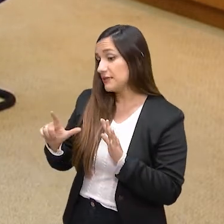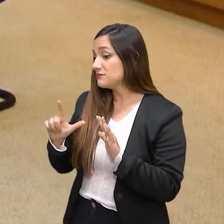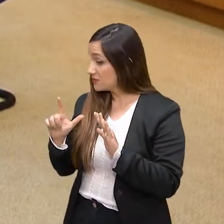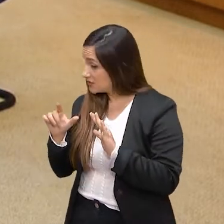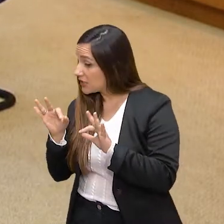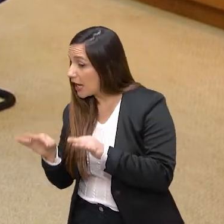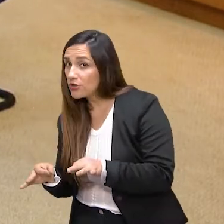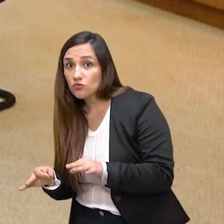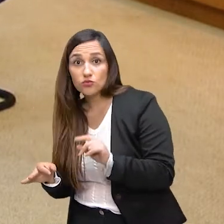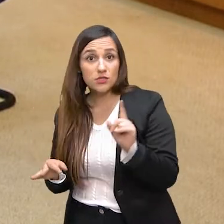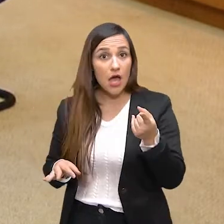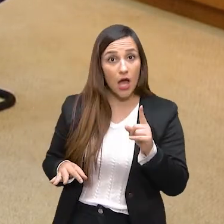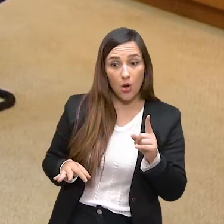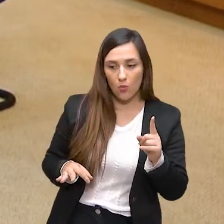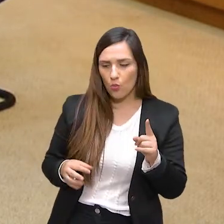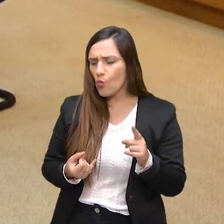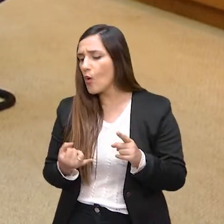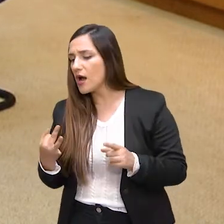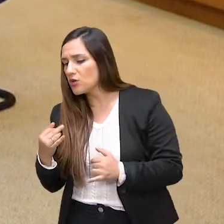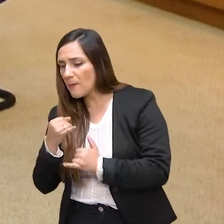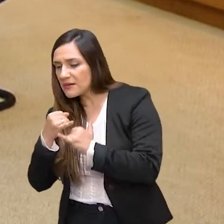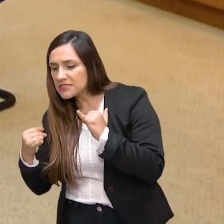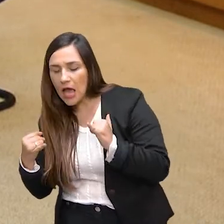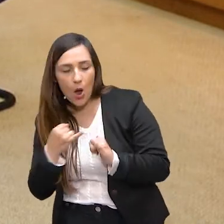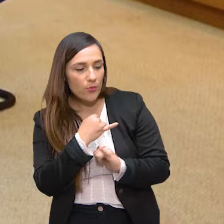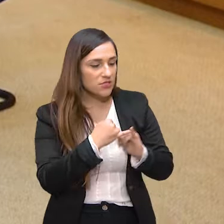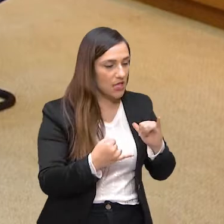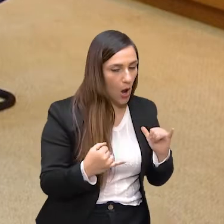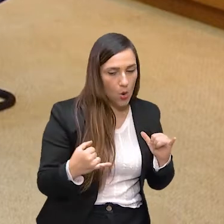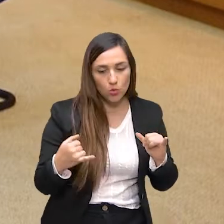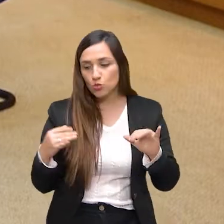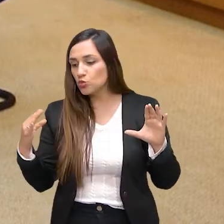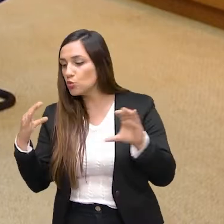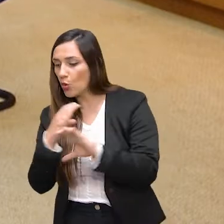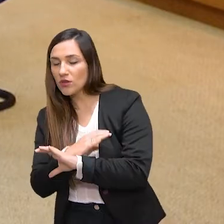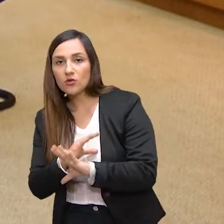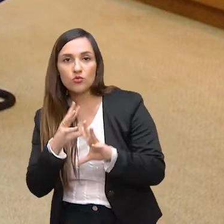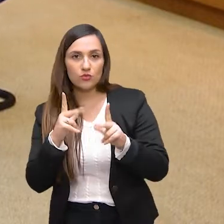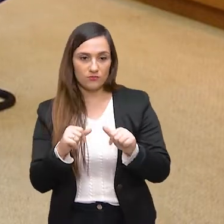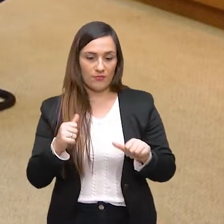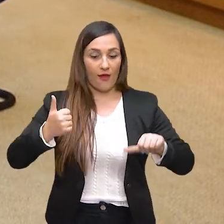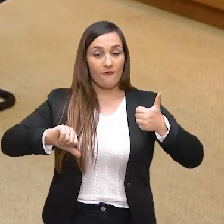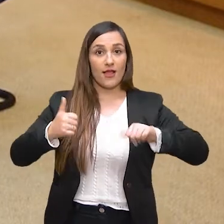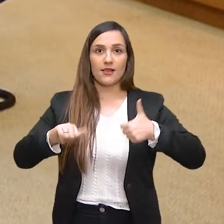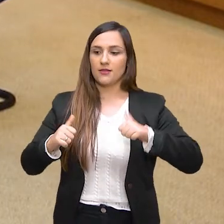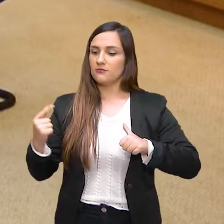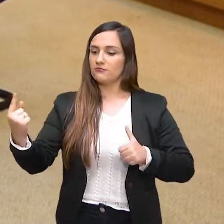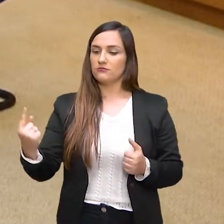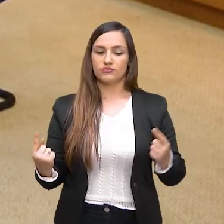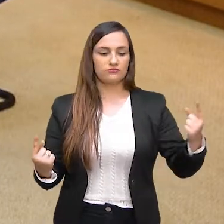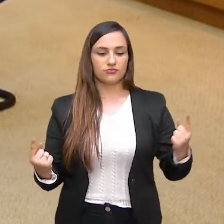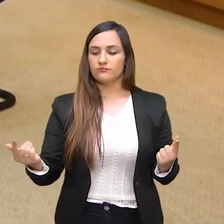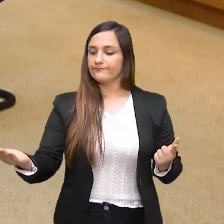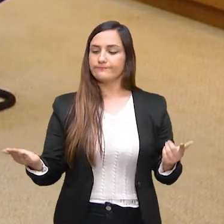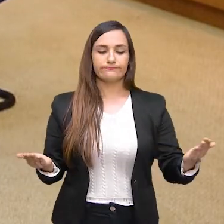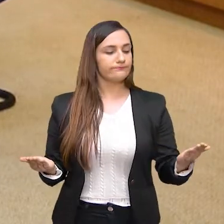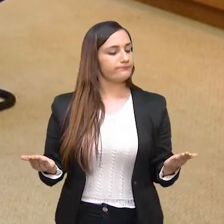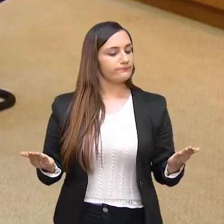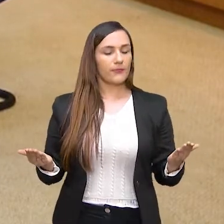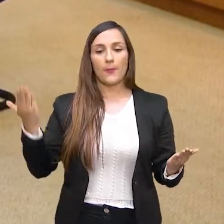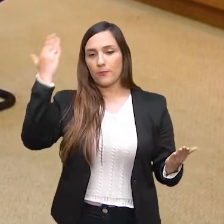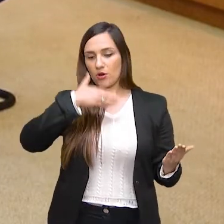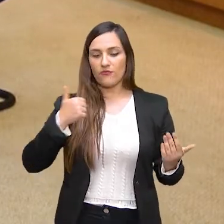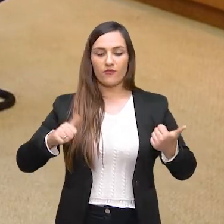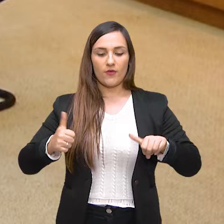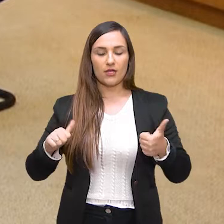concreto, declara o direito material ao caso concreto mediante os fatos que lhe são apresentados, as provas que